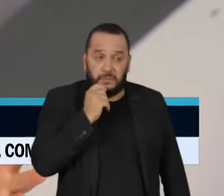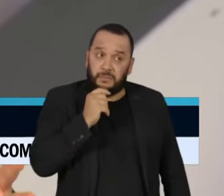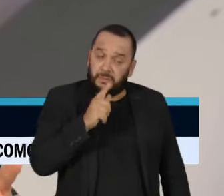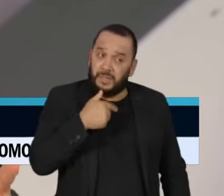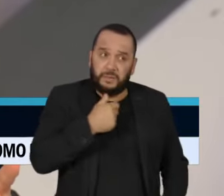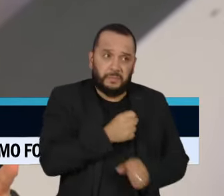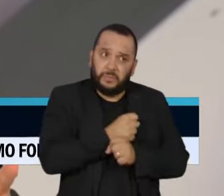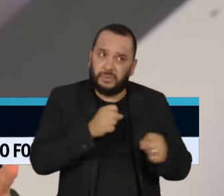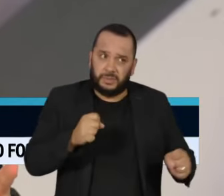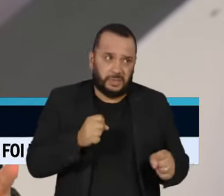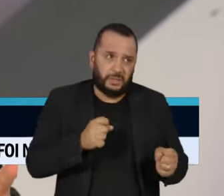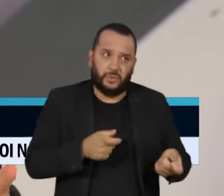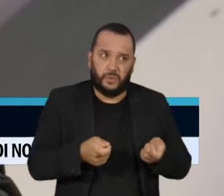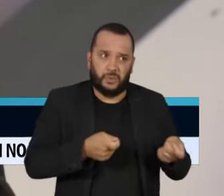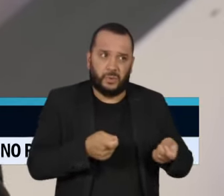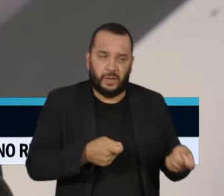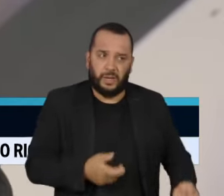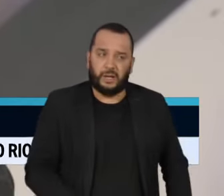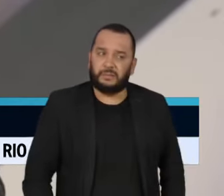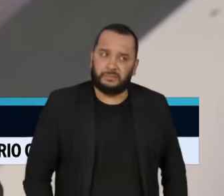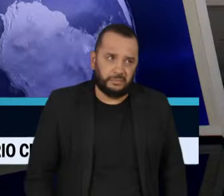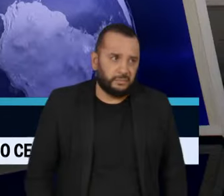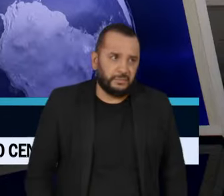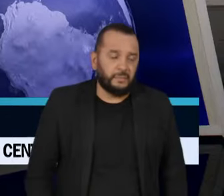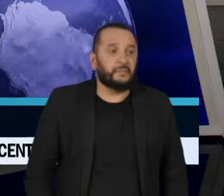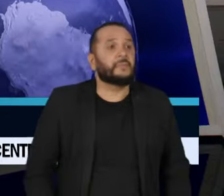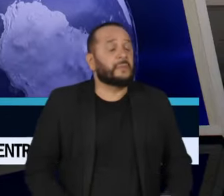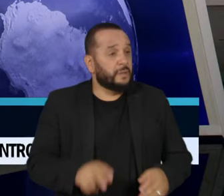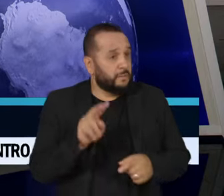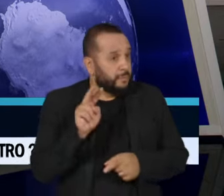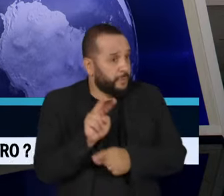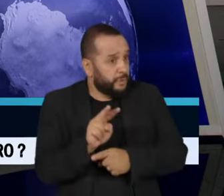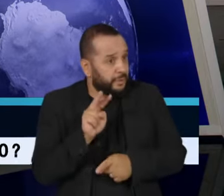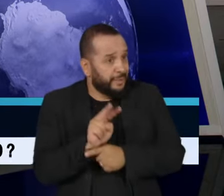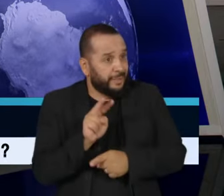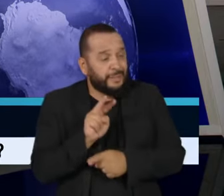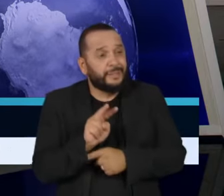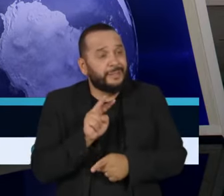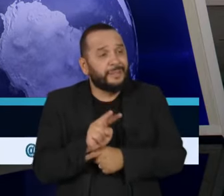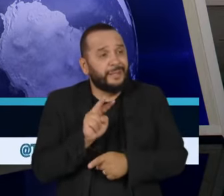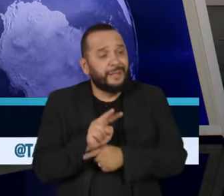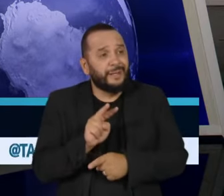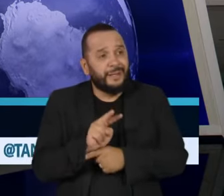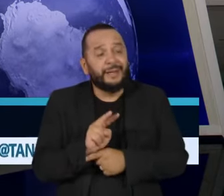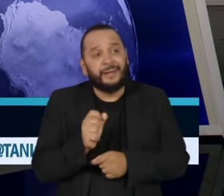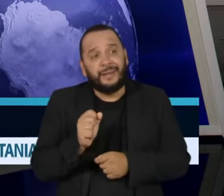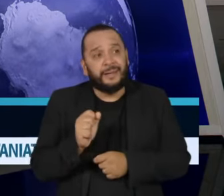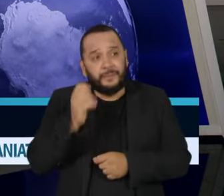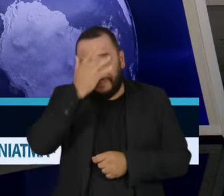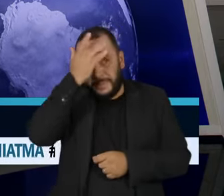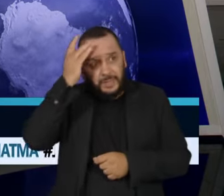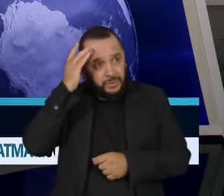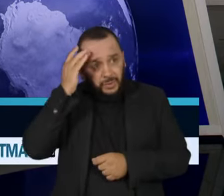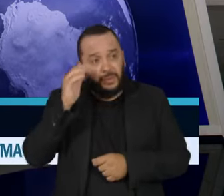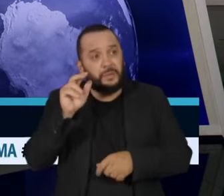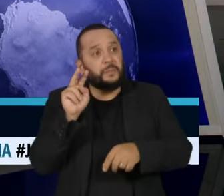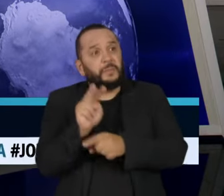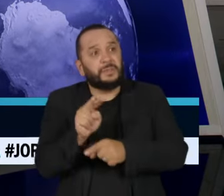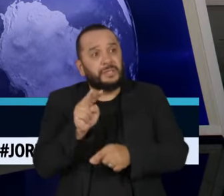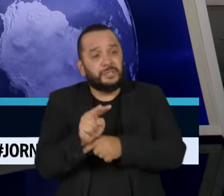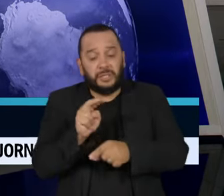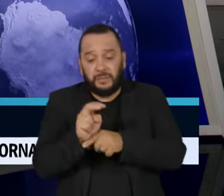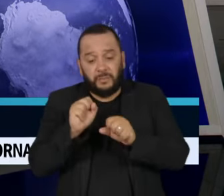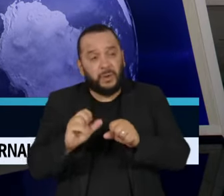impossível controlar isso. O problema é proteger melhor aqueles que podem ser visados por qualquer